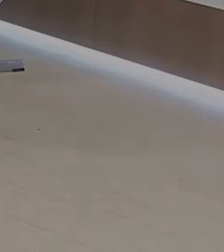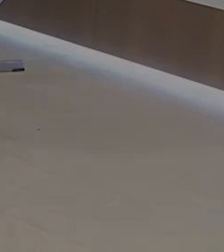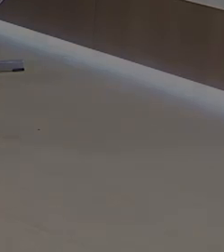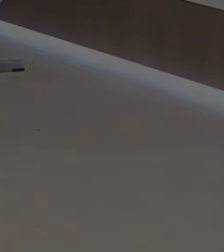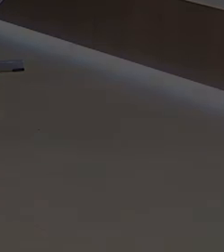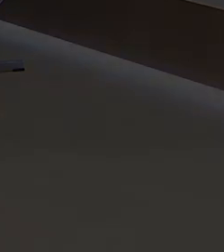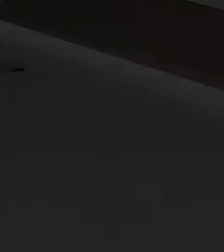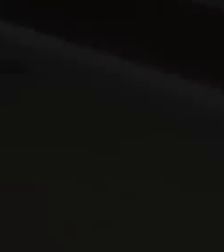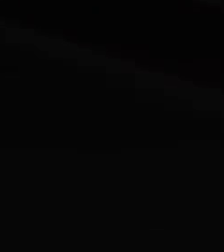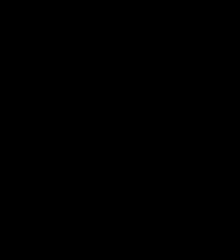Tchau, tchau.